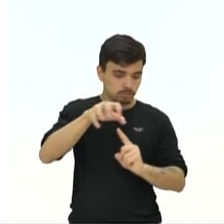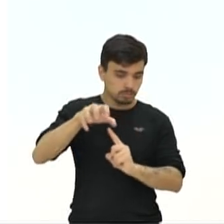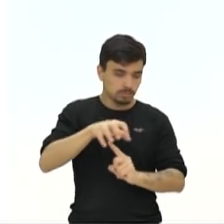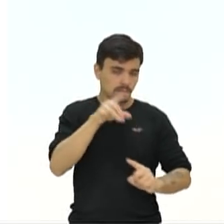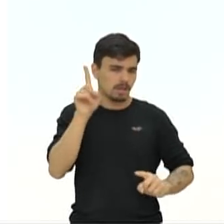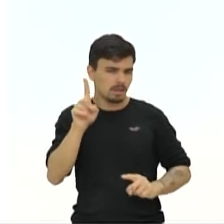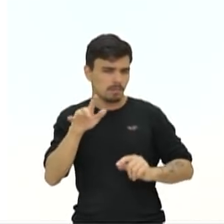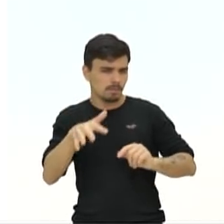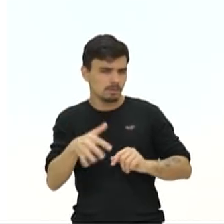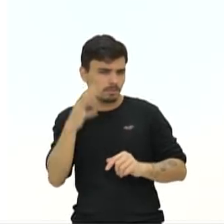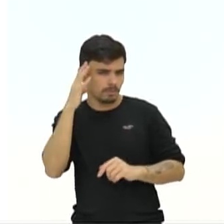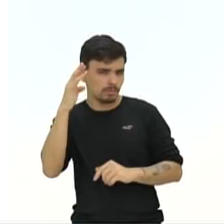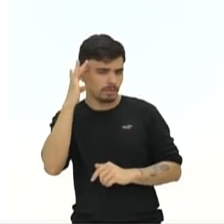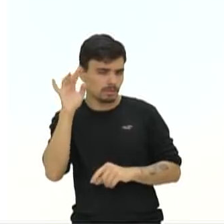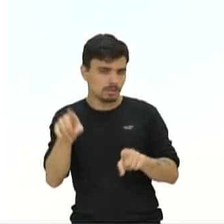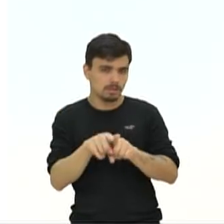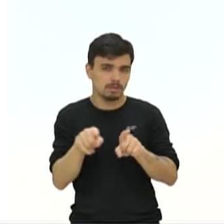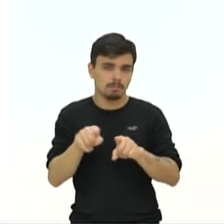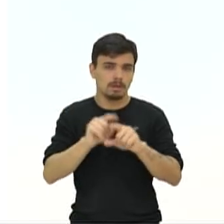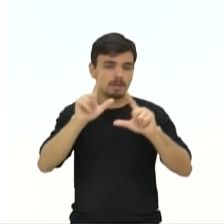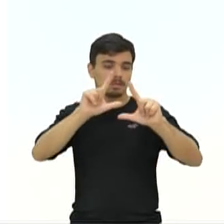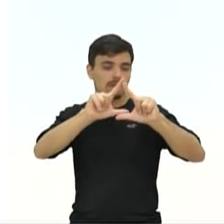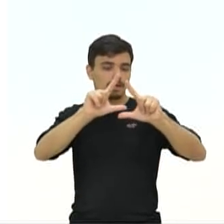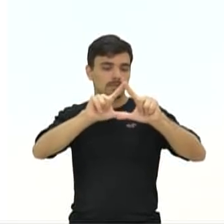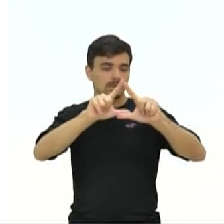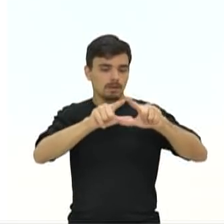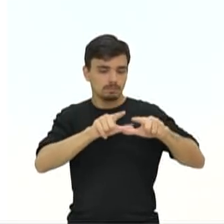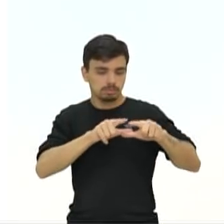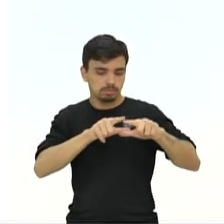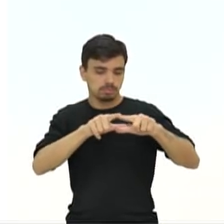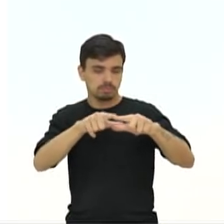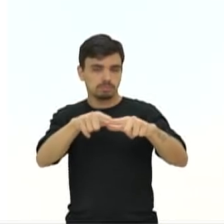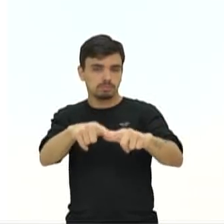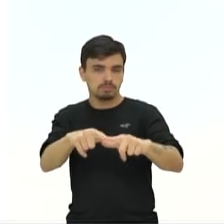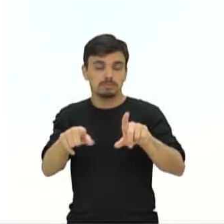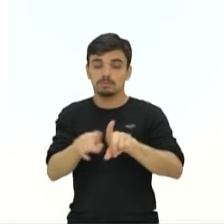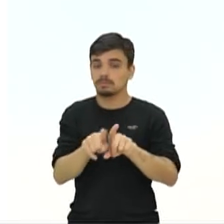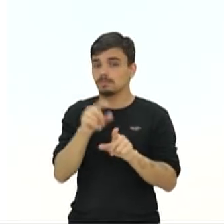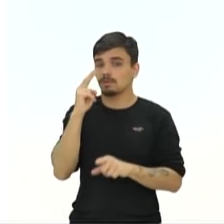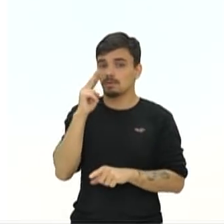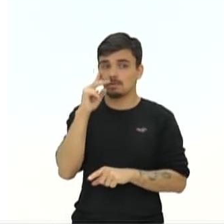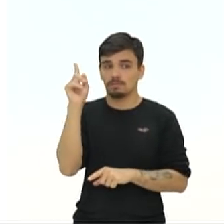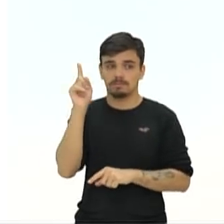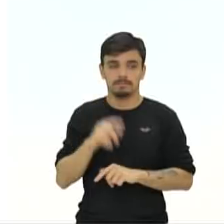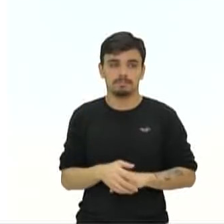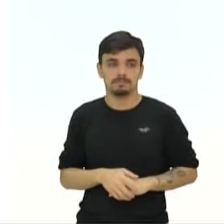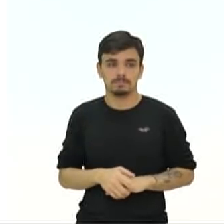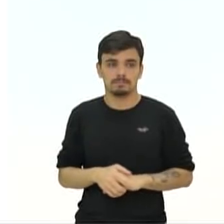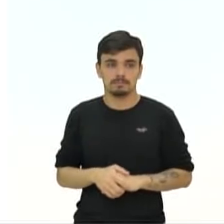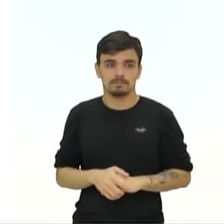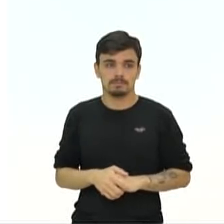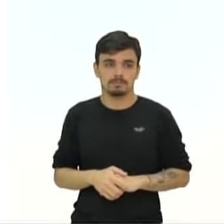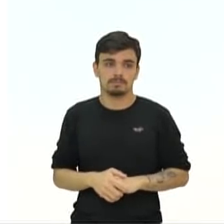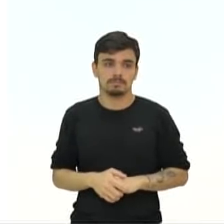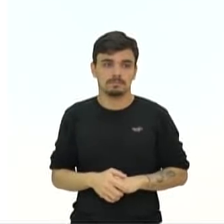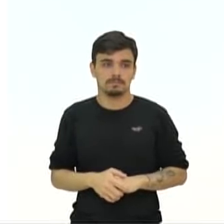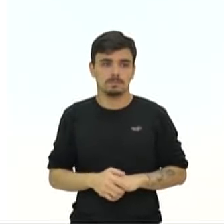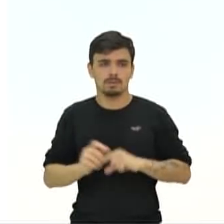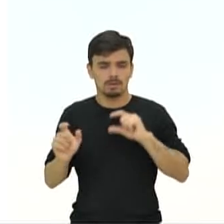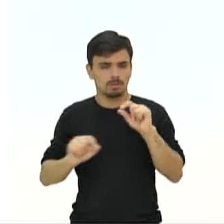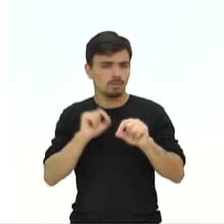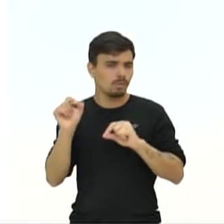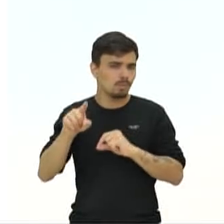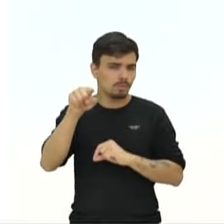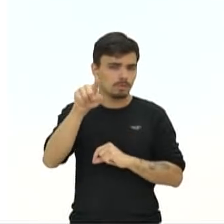mais ou menos imaginou a asa delta. Olha só, e quer ver o que mais? Vou mostrar, vocês vão se assustar. O que é